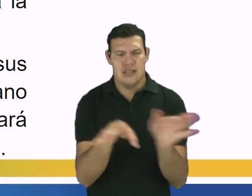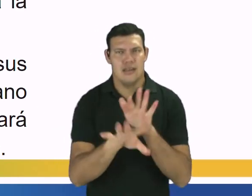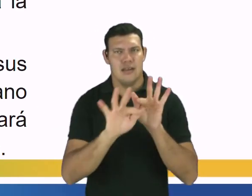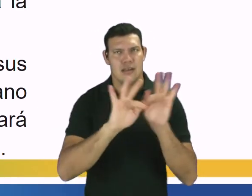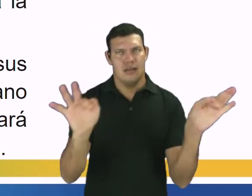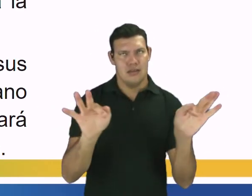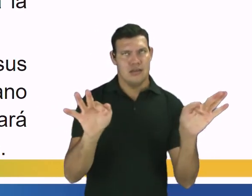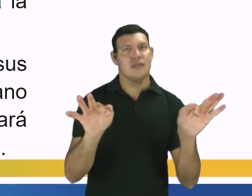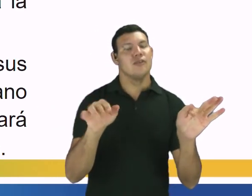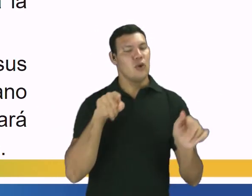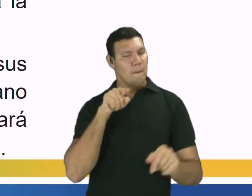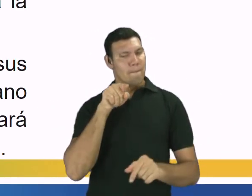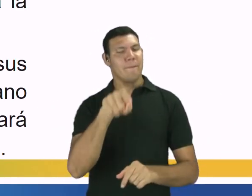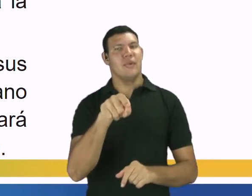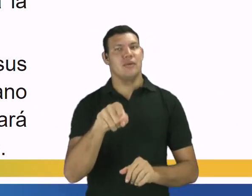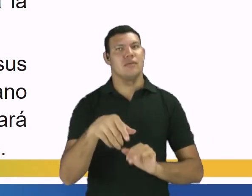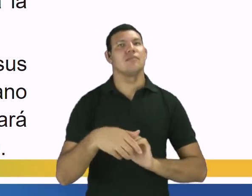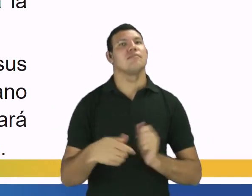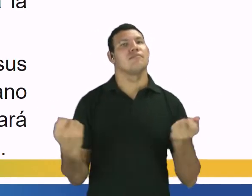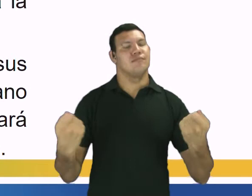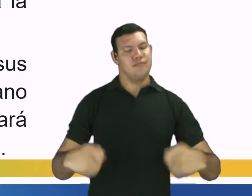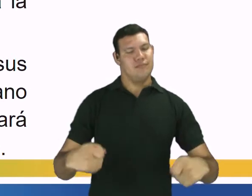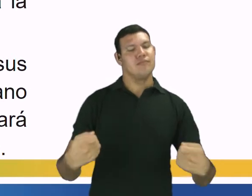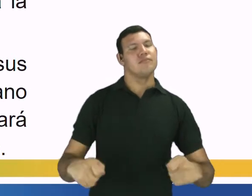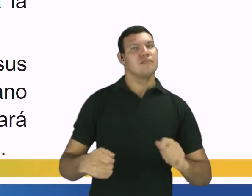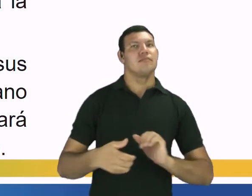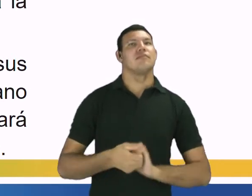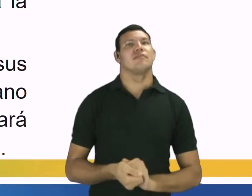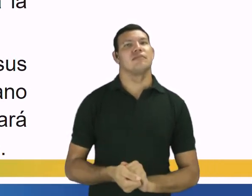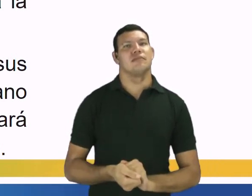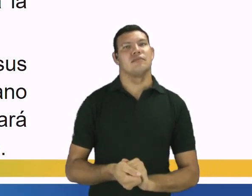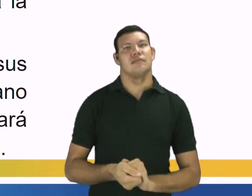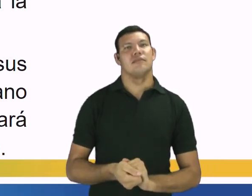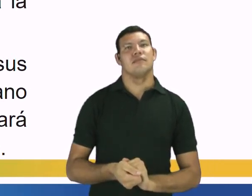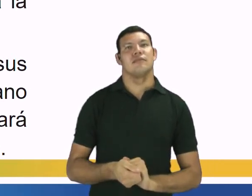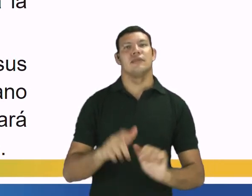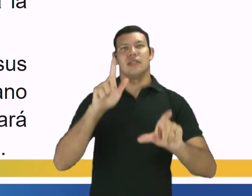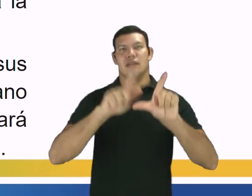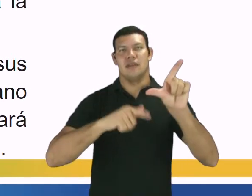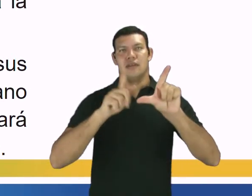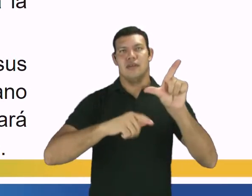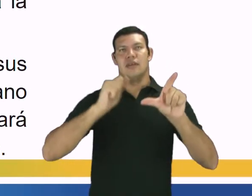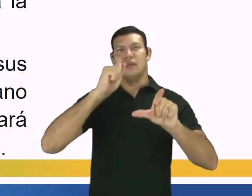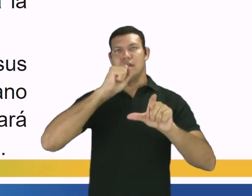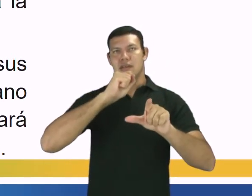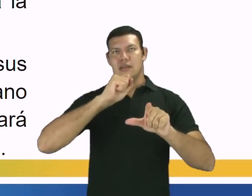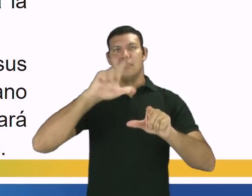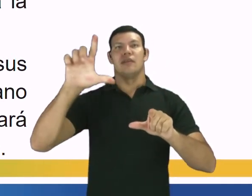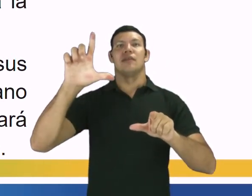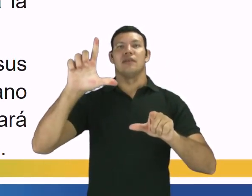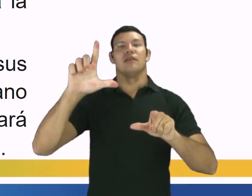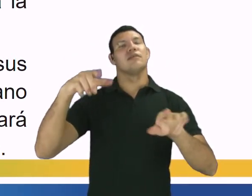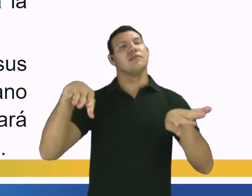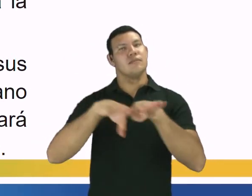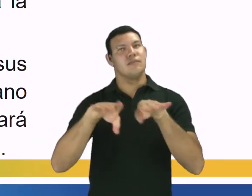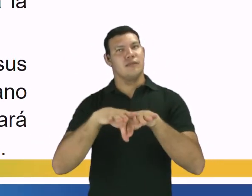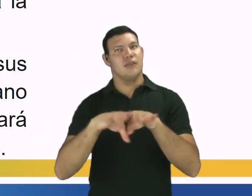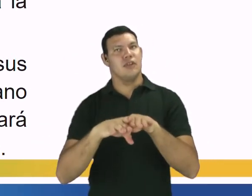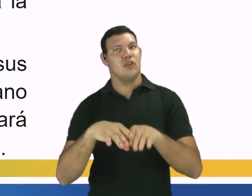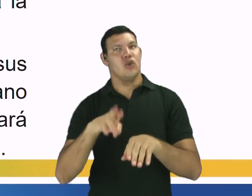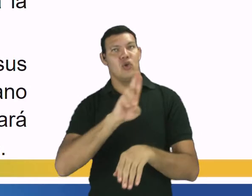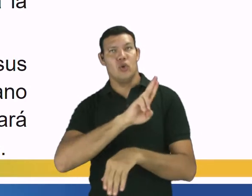com S maiúsculo. Não pode. Temos que ter a S maiúscula e Madrid, como é um nome próprio de uma